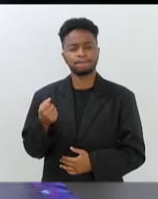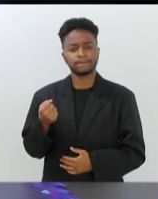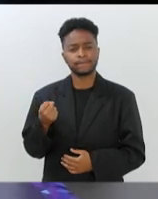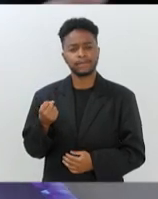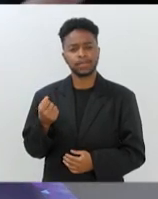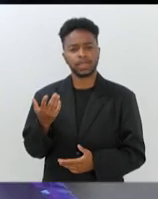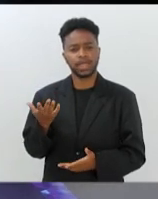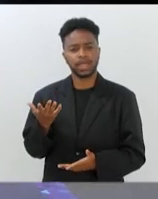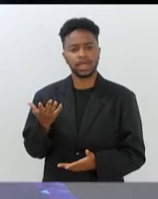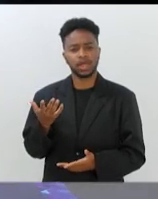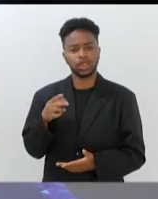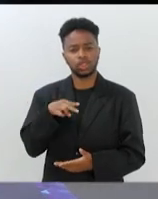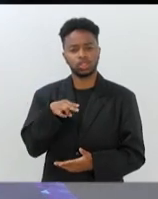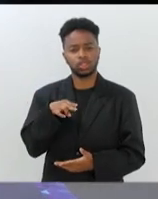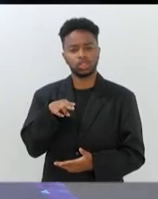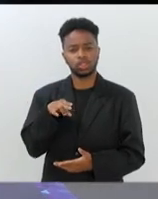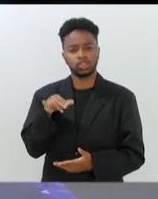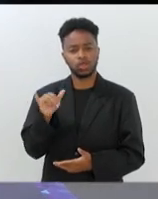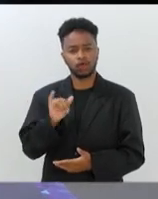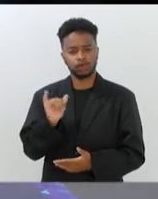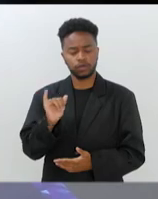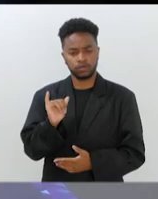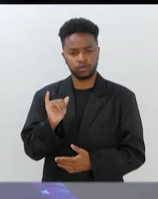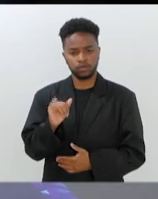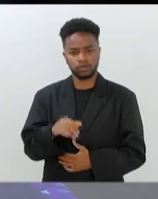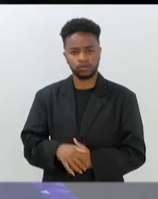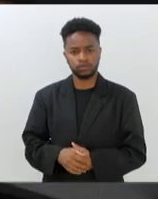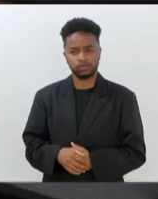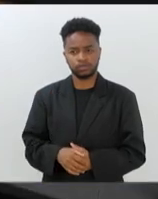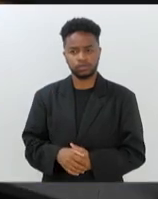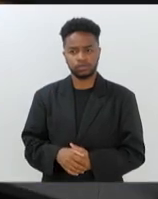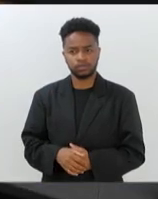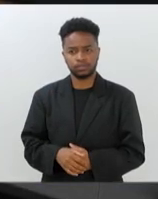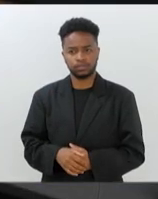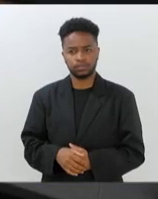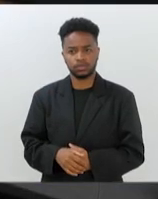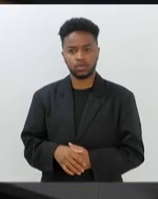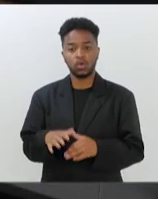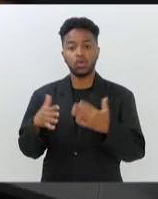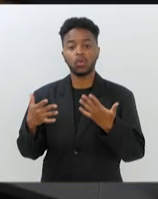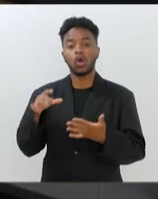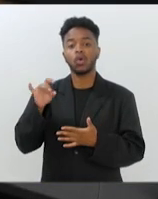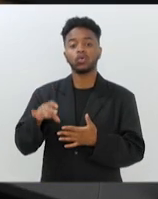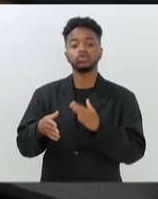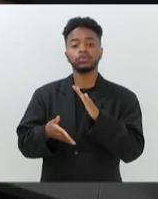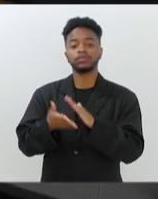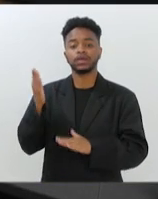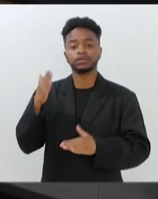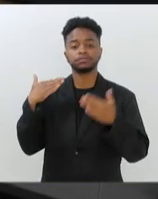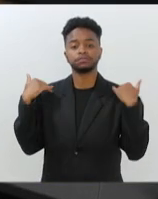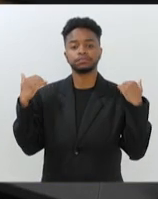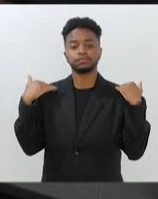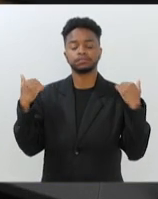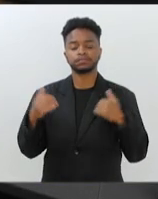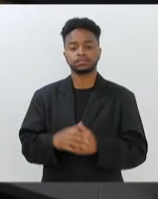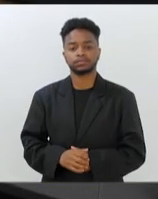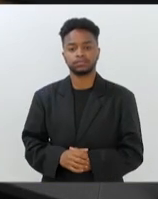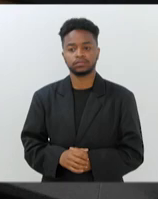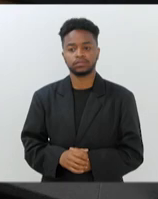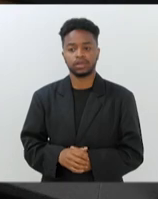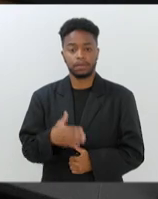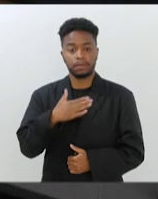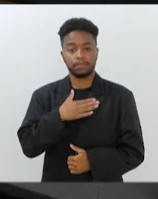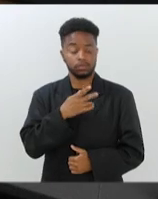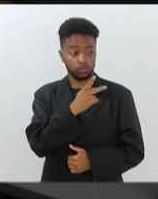foi Nova York em maio senhor presidente qual foi a última viagem que ele fez a passeio sem ser missão oficial sim